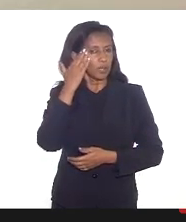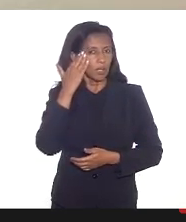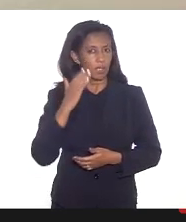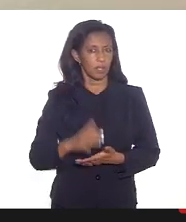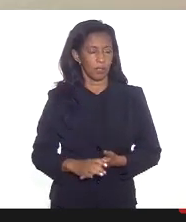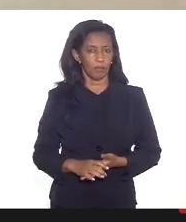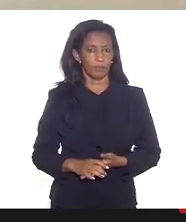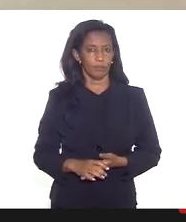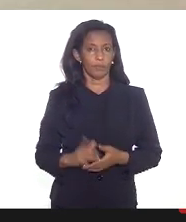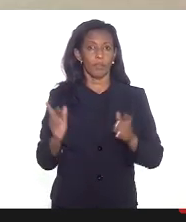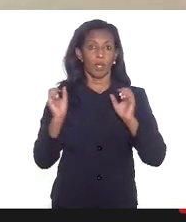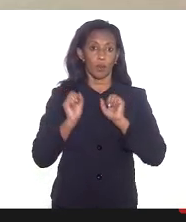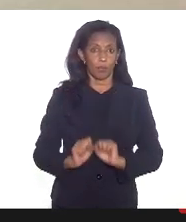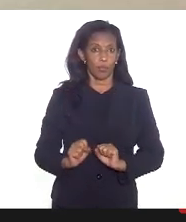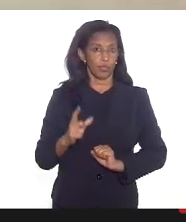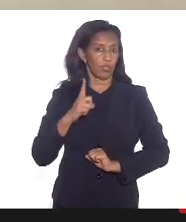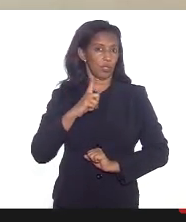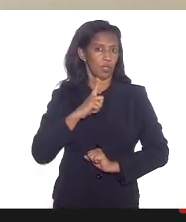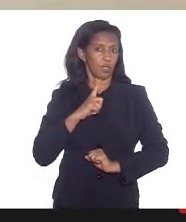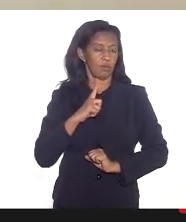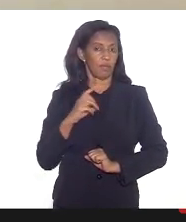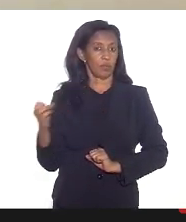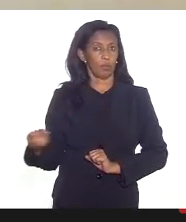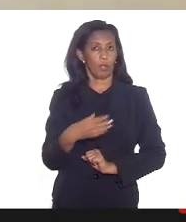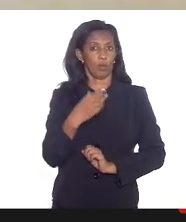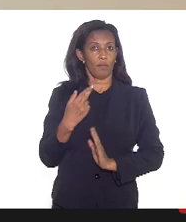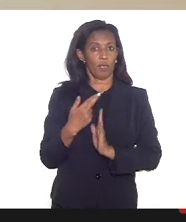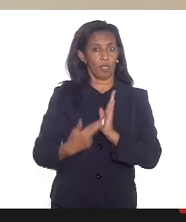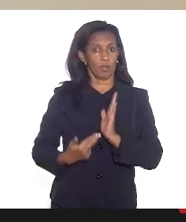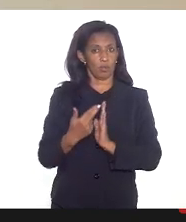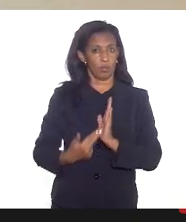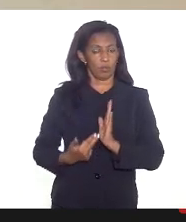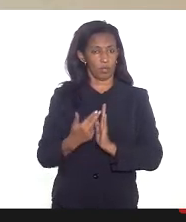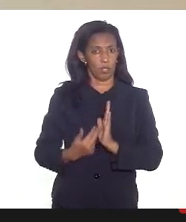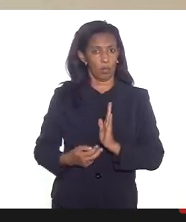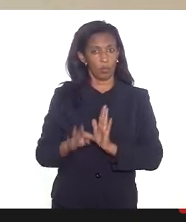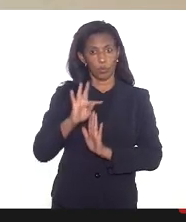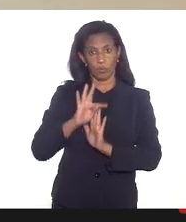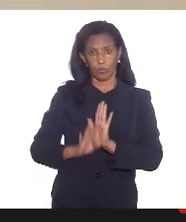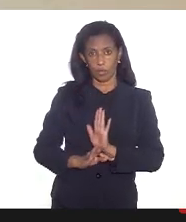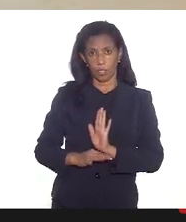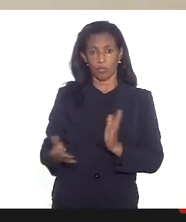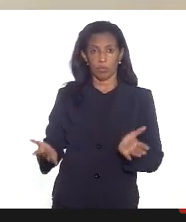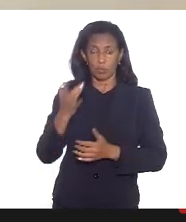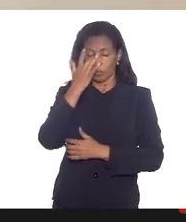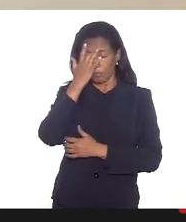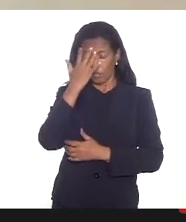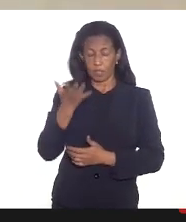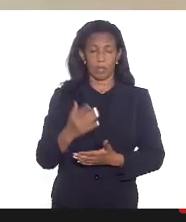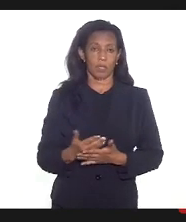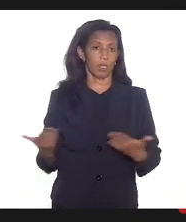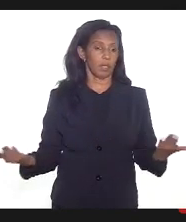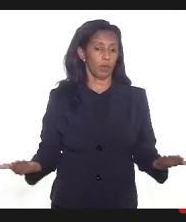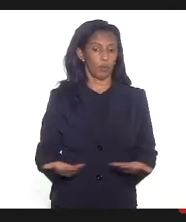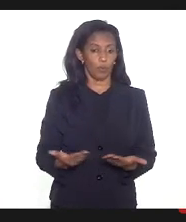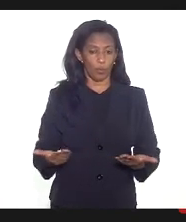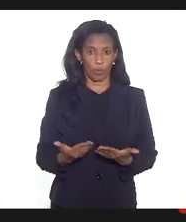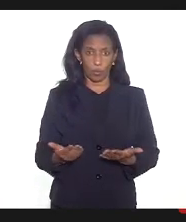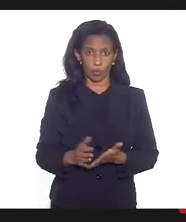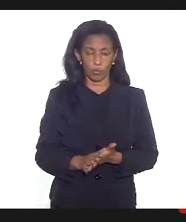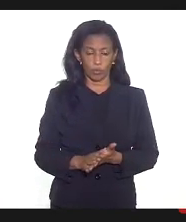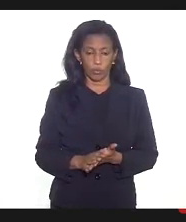é que poderia ser feito uma nova resolução com esse ou essa nova redação e isso facilitaria não hoje é